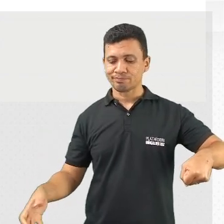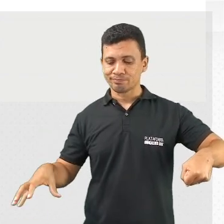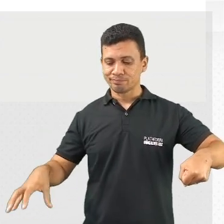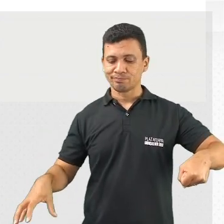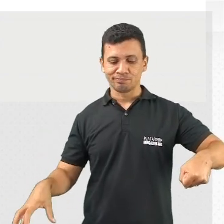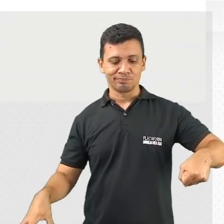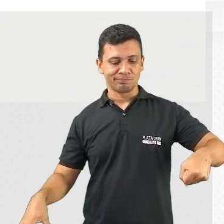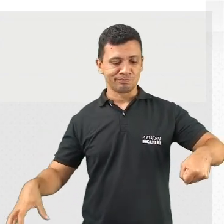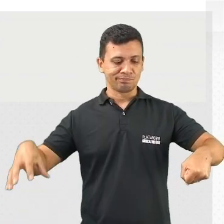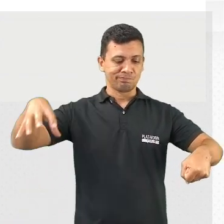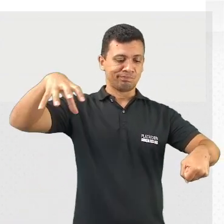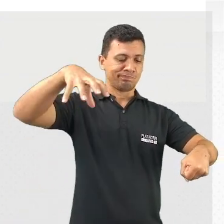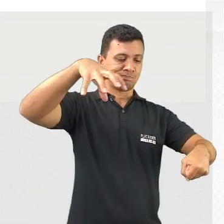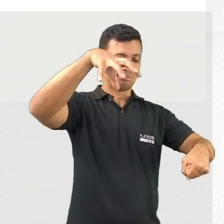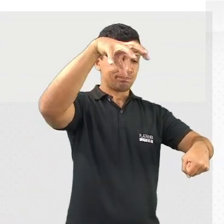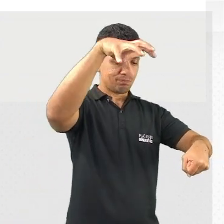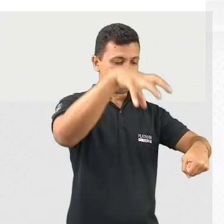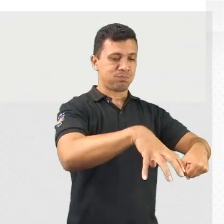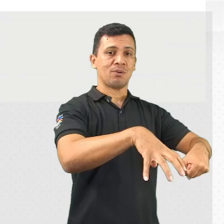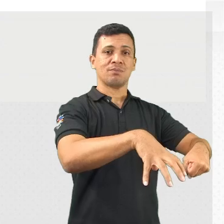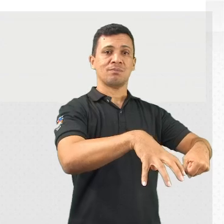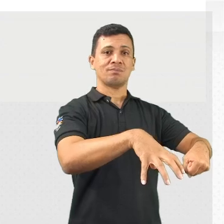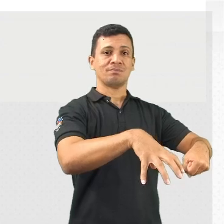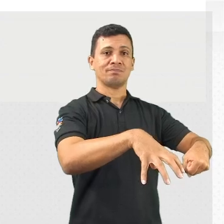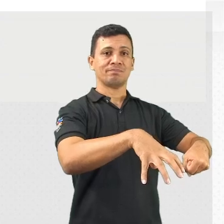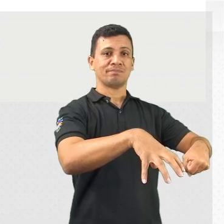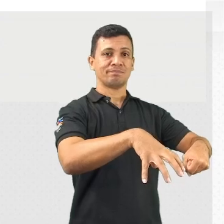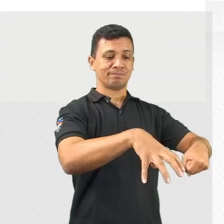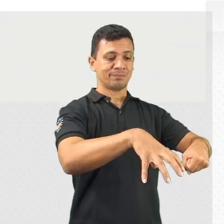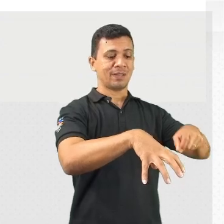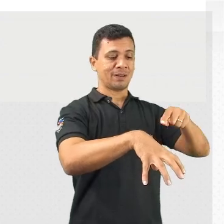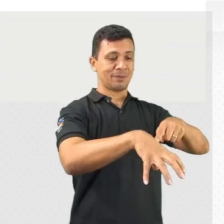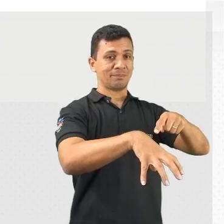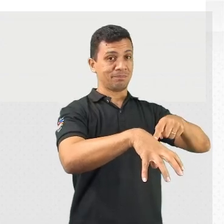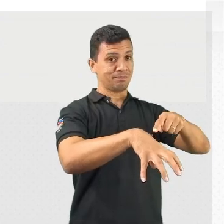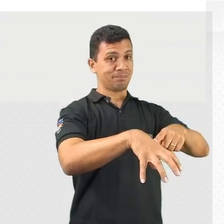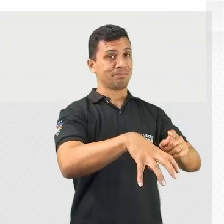sobre essa panela. Eu tenho a tampa.